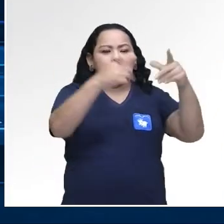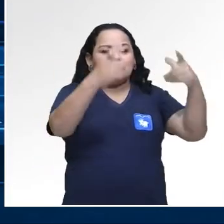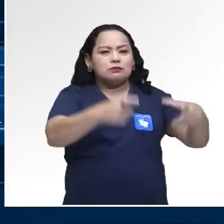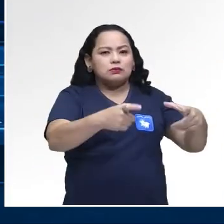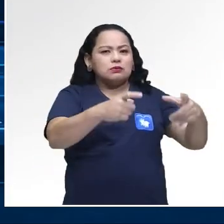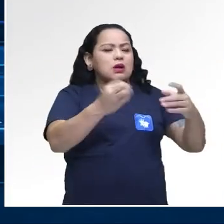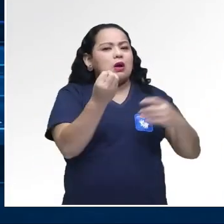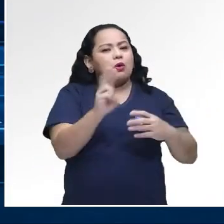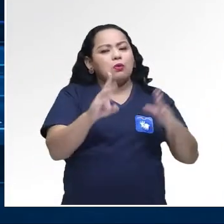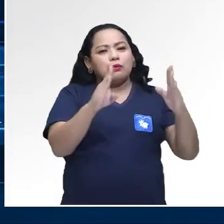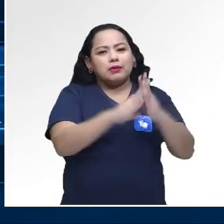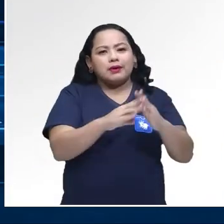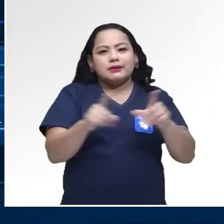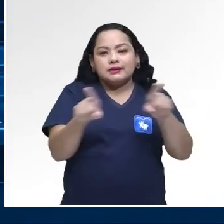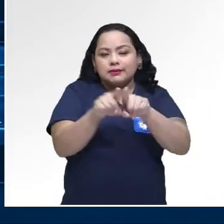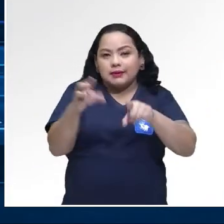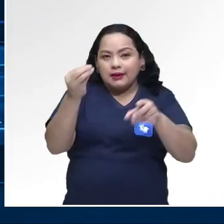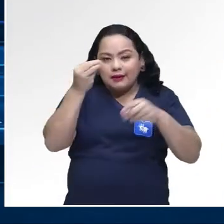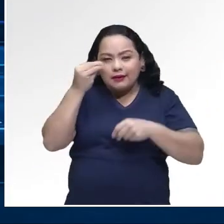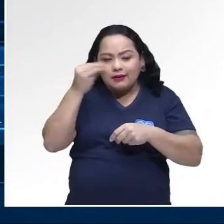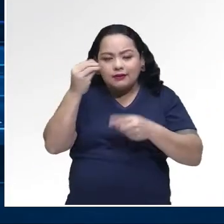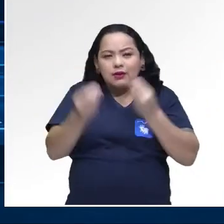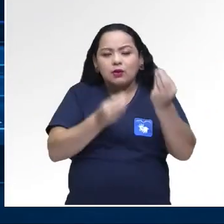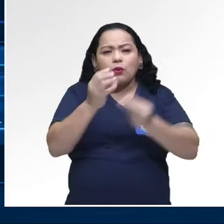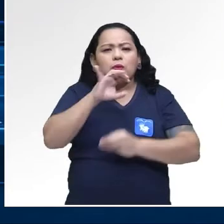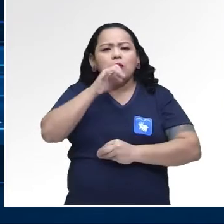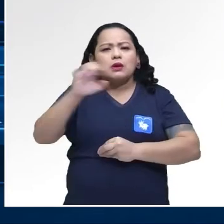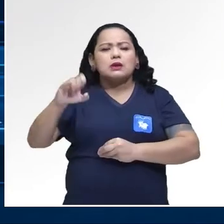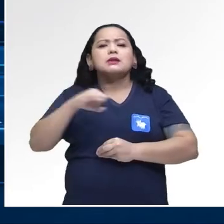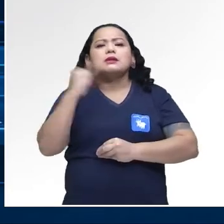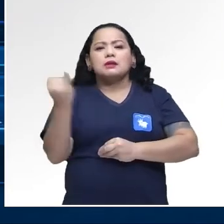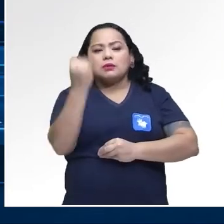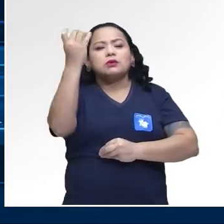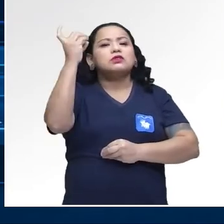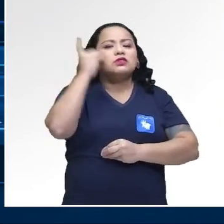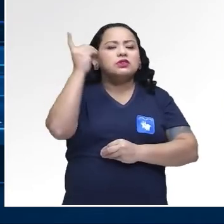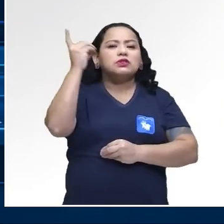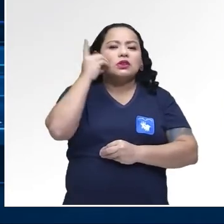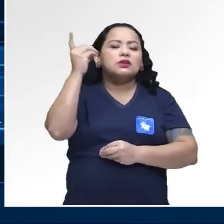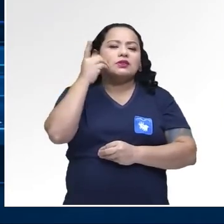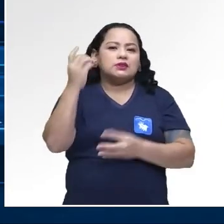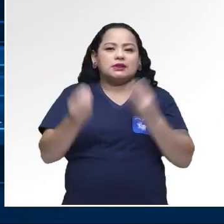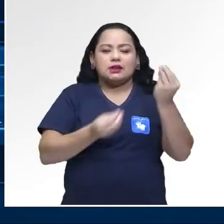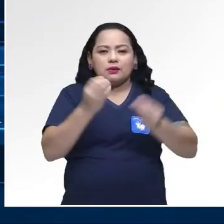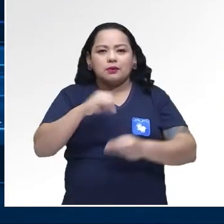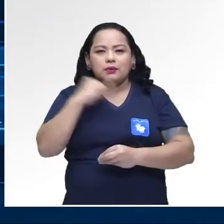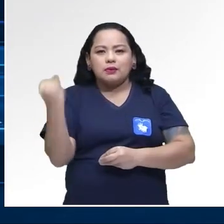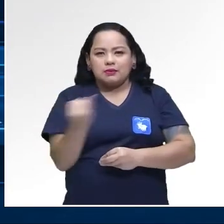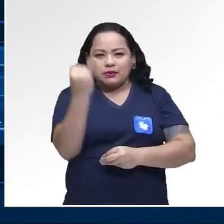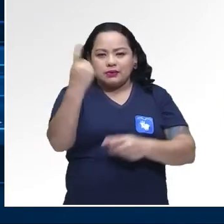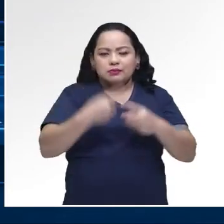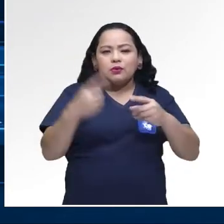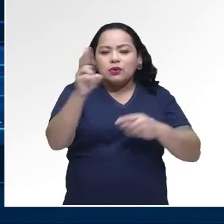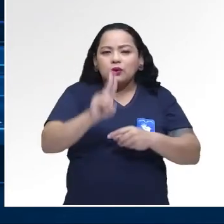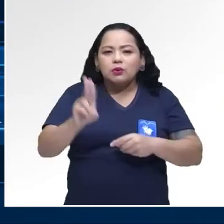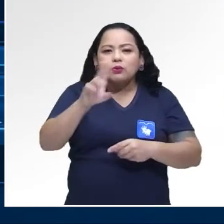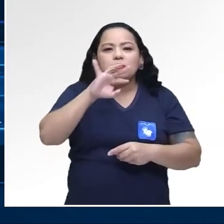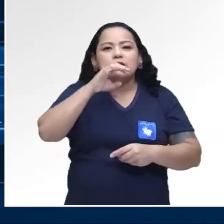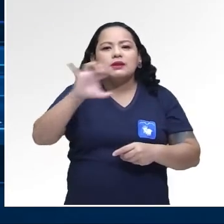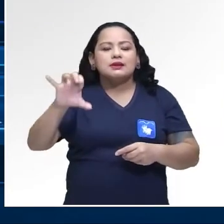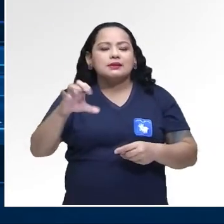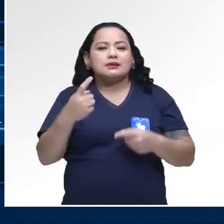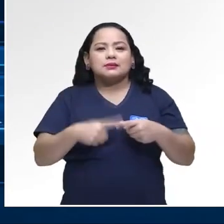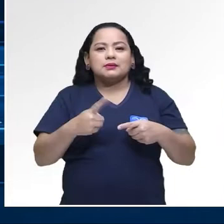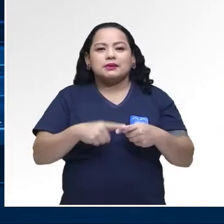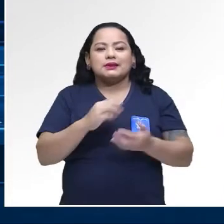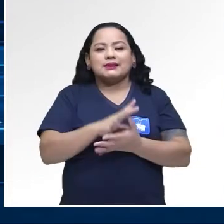aí a gente observa a importância dessa eletricidade no nosso dia a dia, A importância que a gente utiliza ela aí